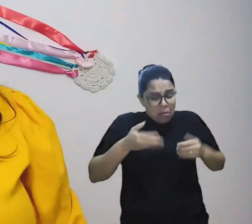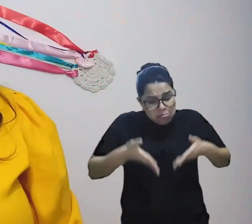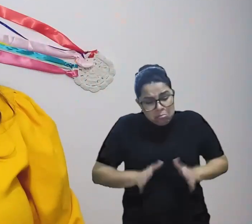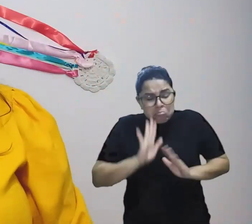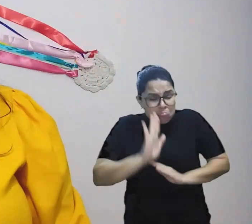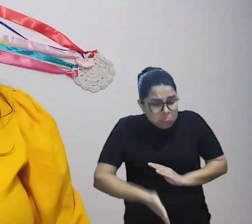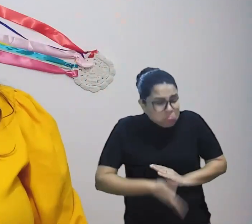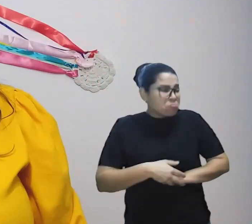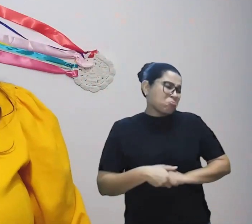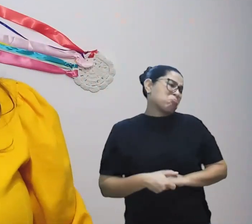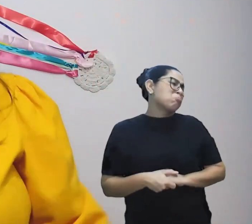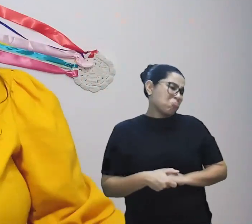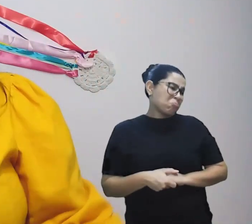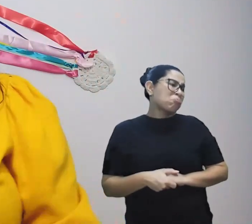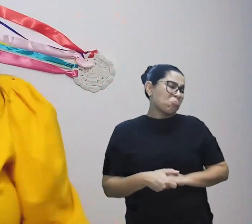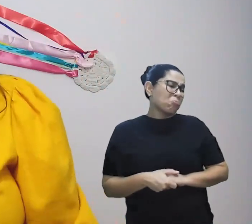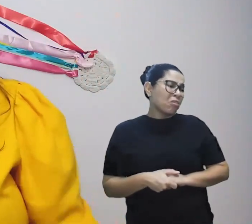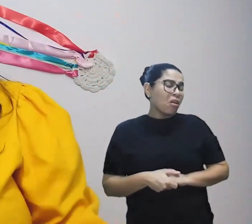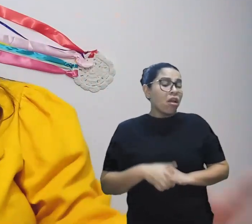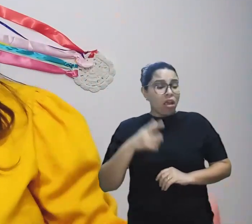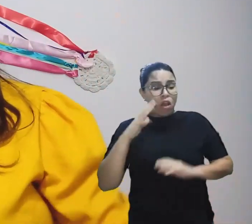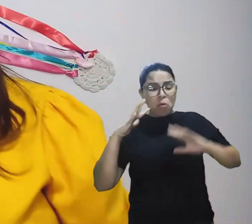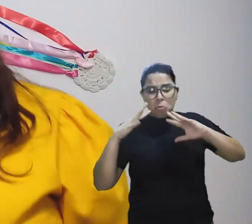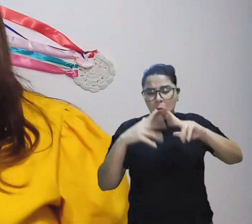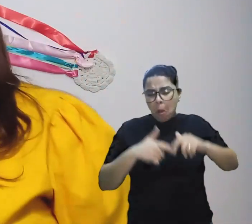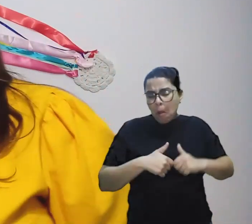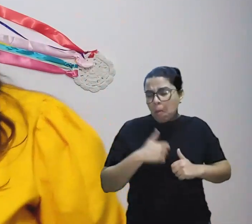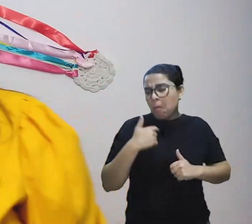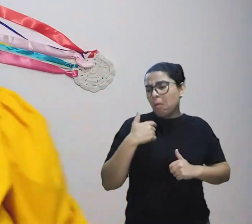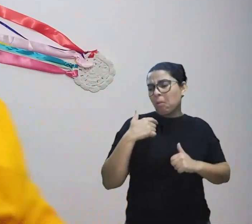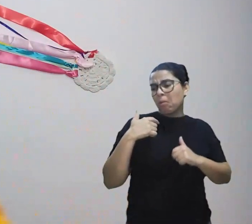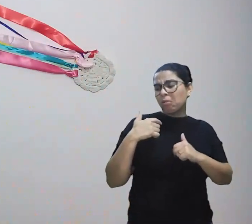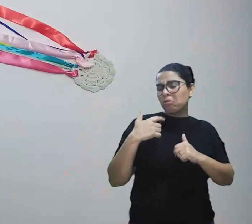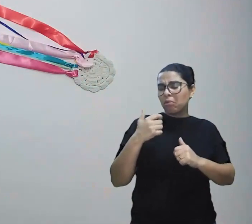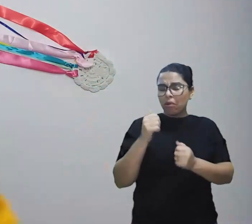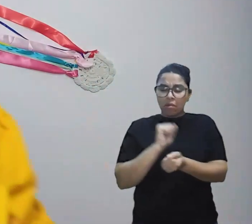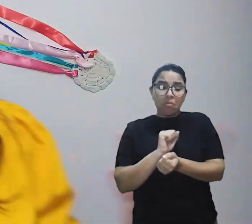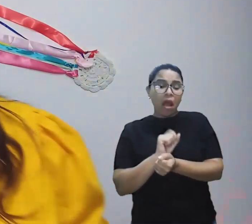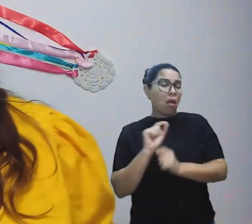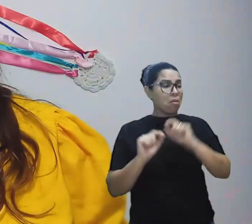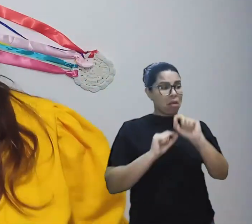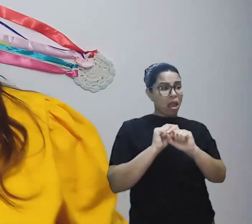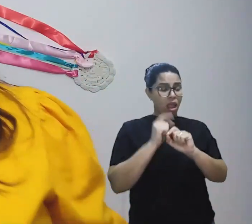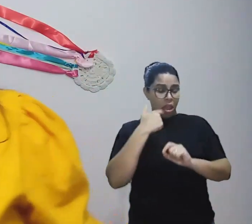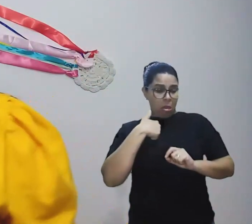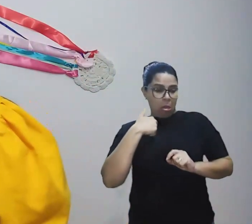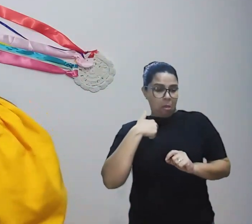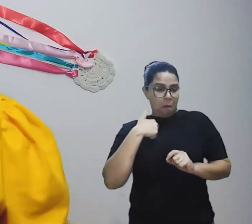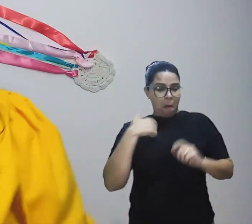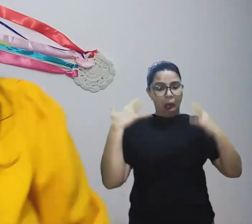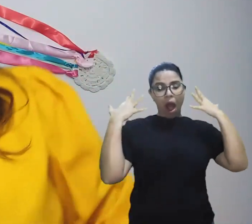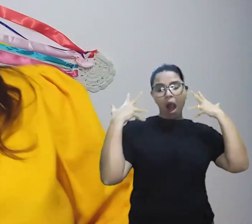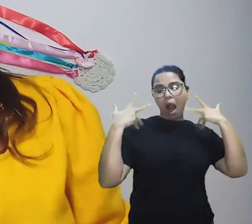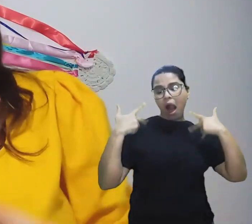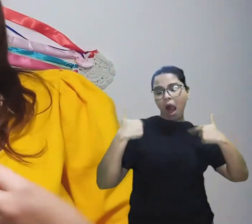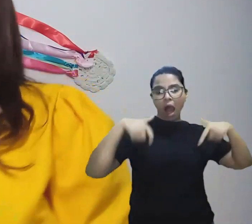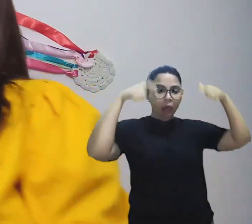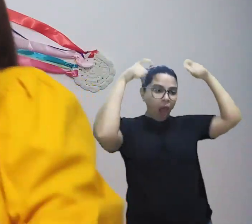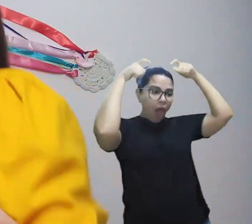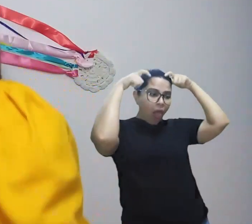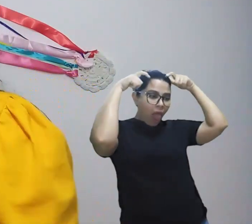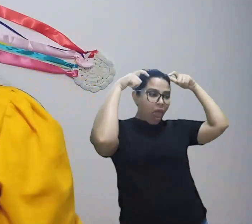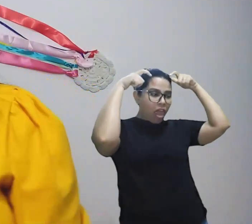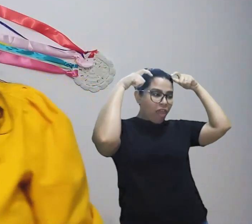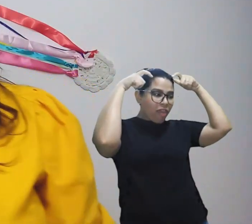assim, menina. Sabe, todo mundo espera que eu seja o rei dos animais, um